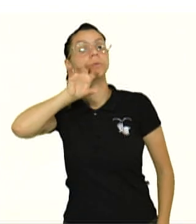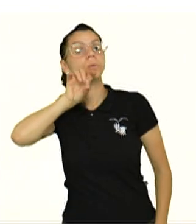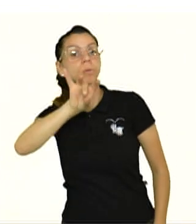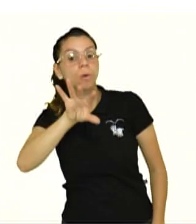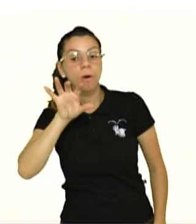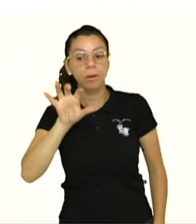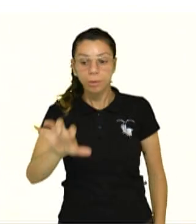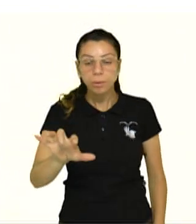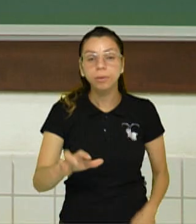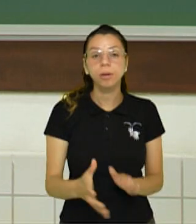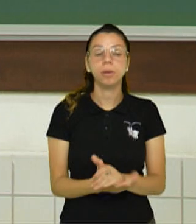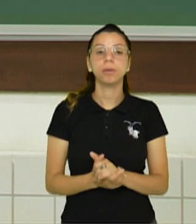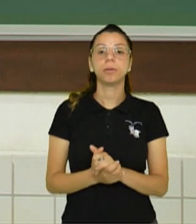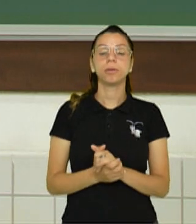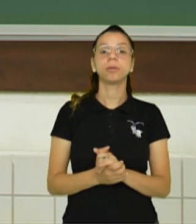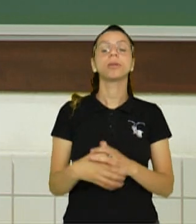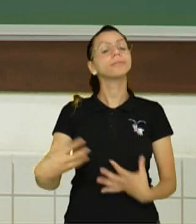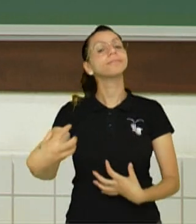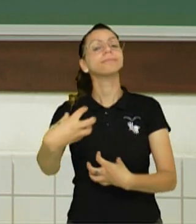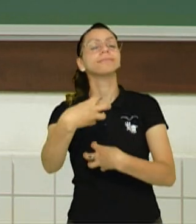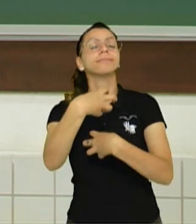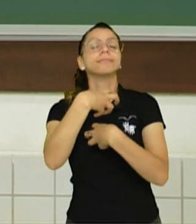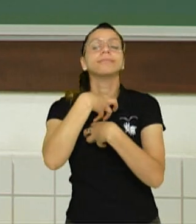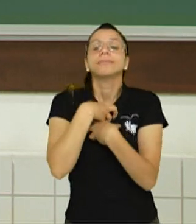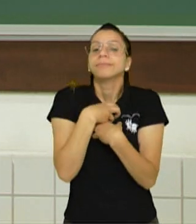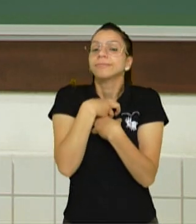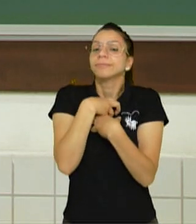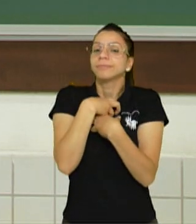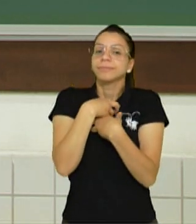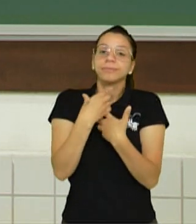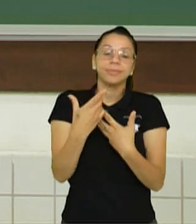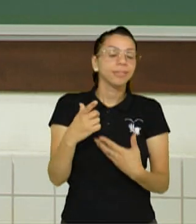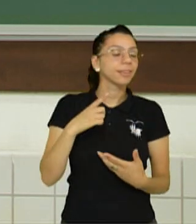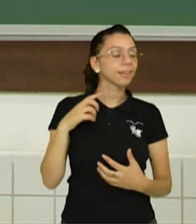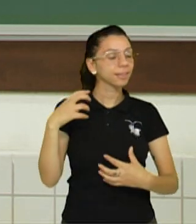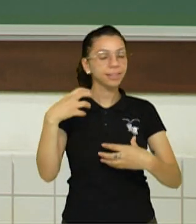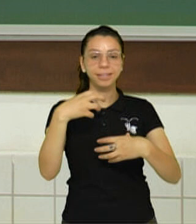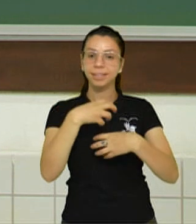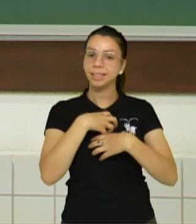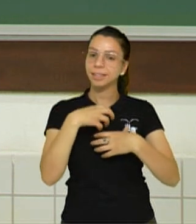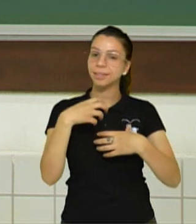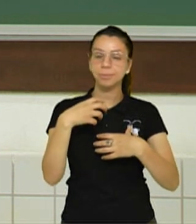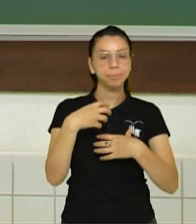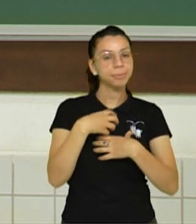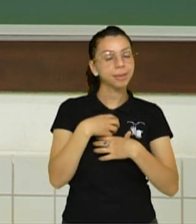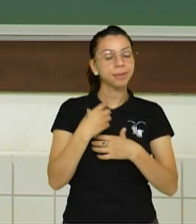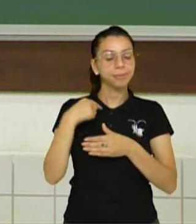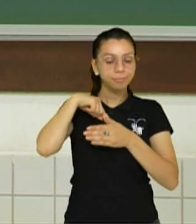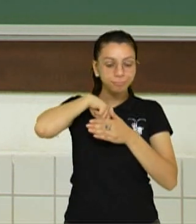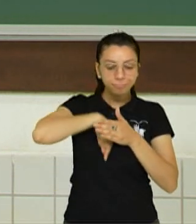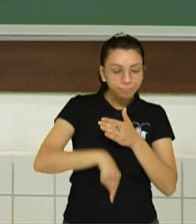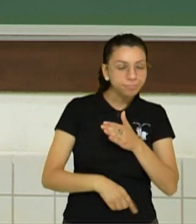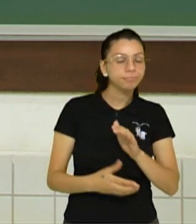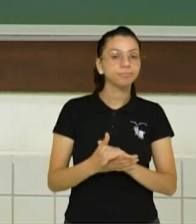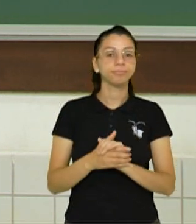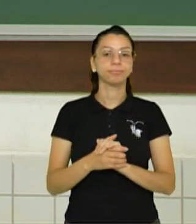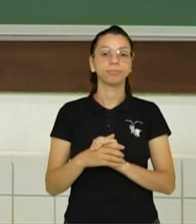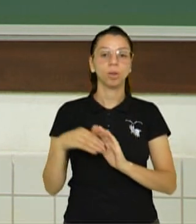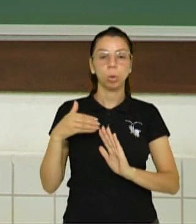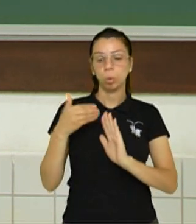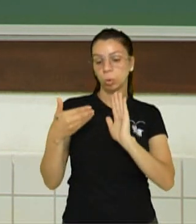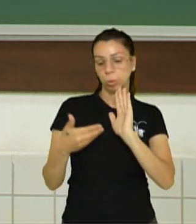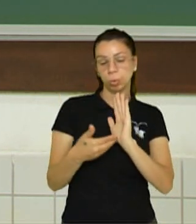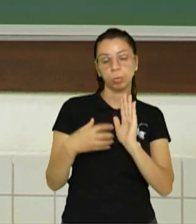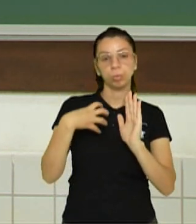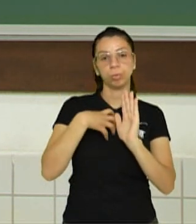O romântico é aquele que sente muito, né? Ele tem sentimentos profundos. Tudo que ele sente é em